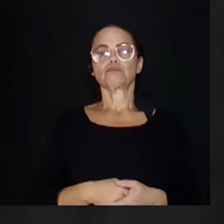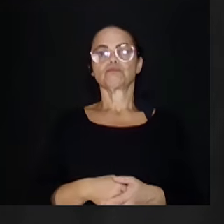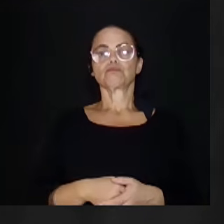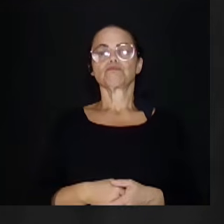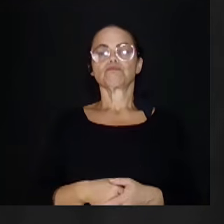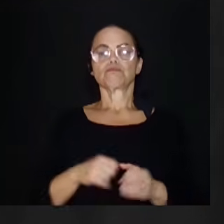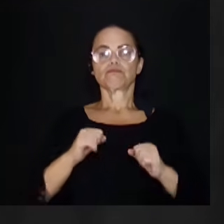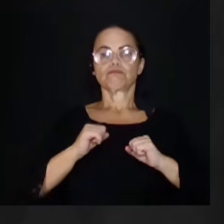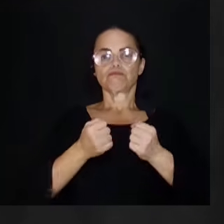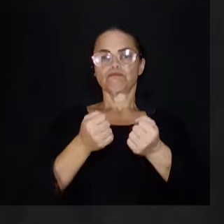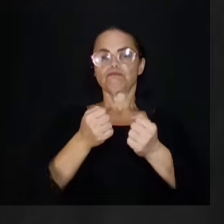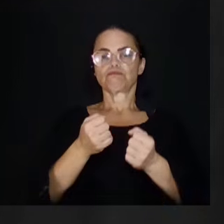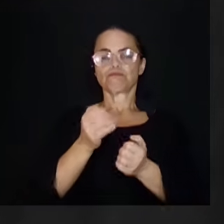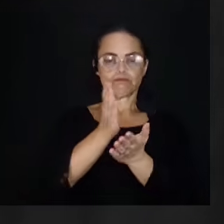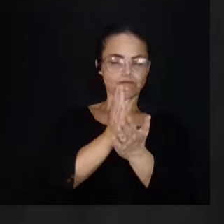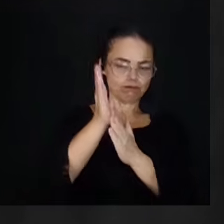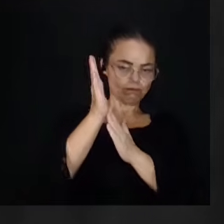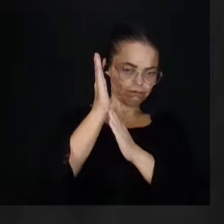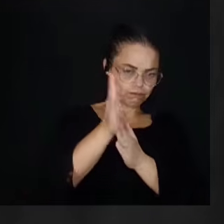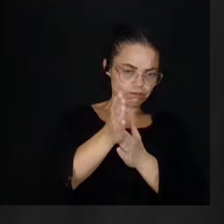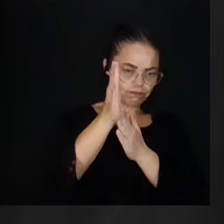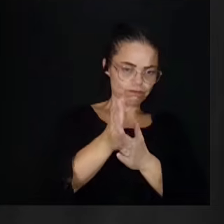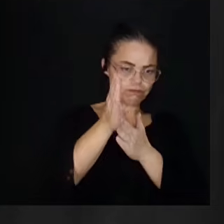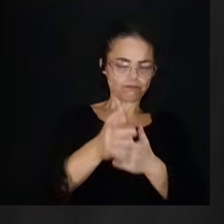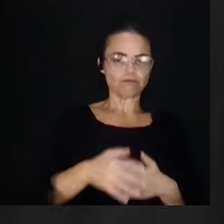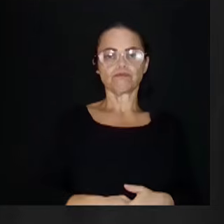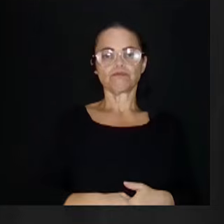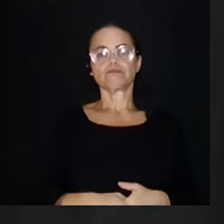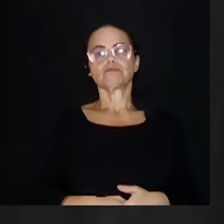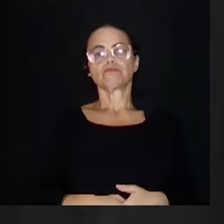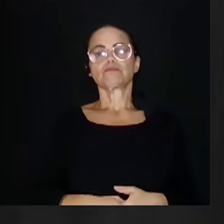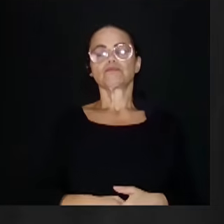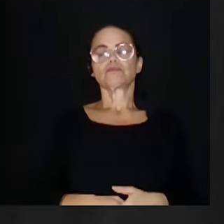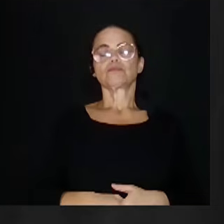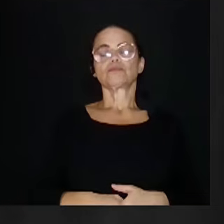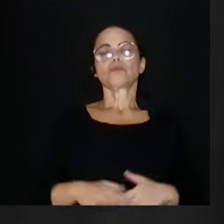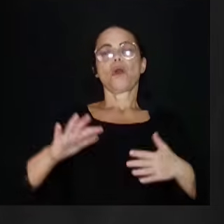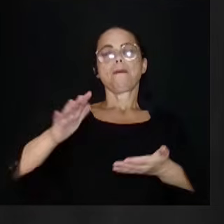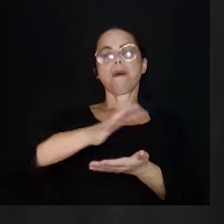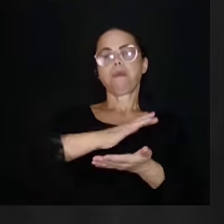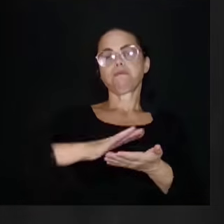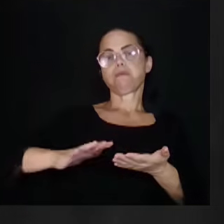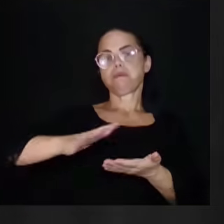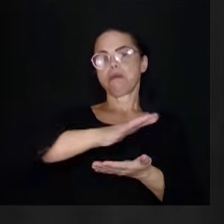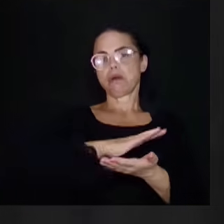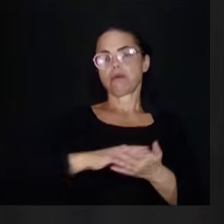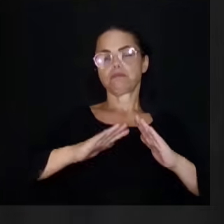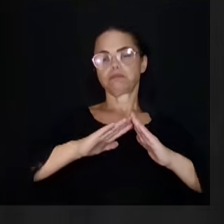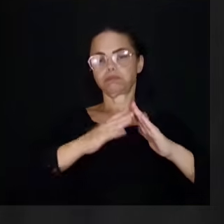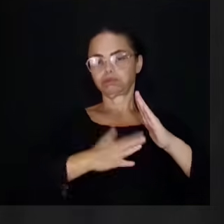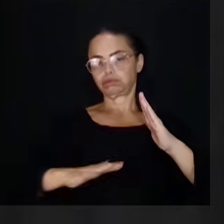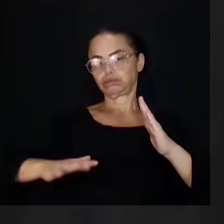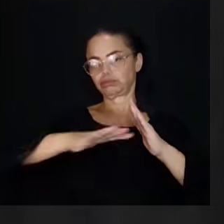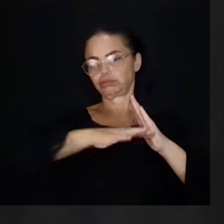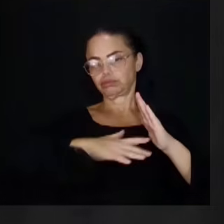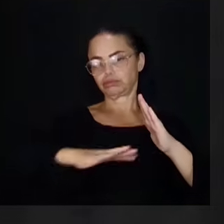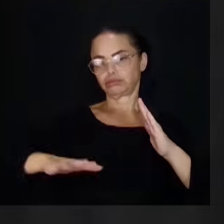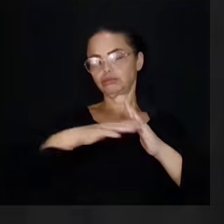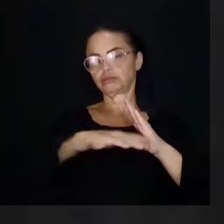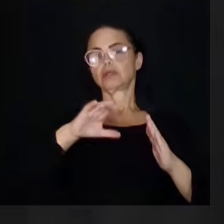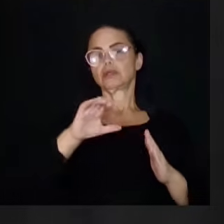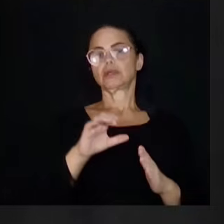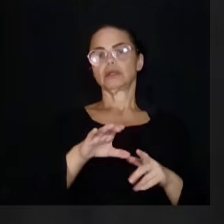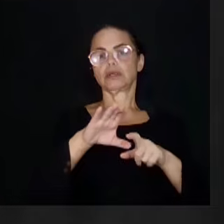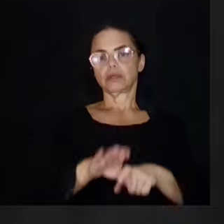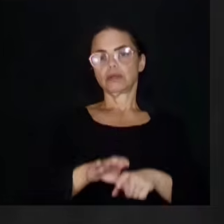conduz. Então, eu sou candomblessista, né? Com muito orgulho. Né? Sou Fomotinha de